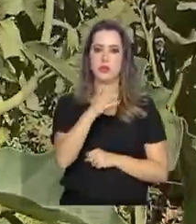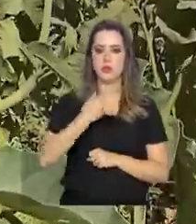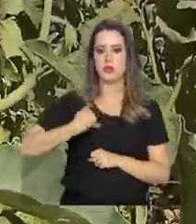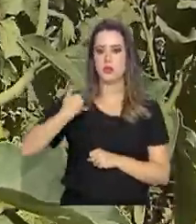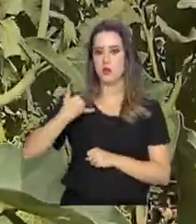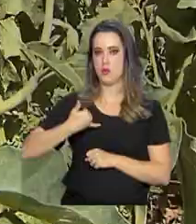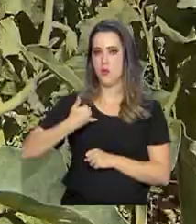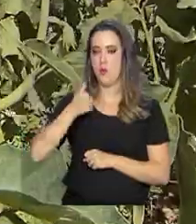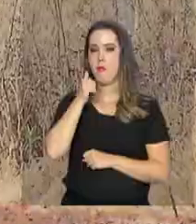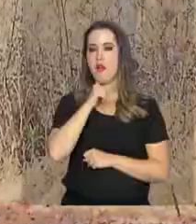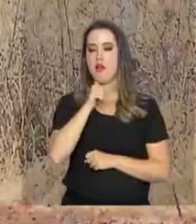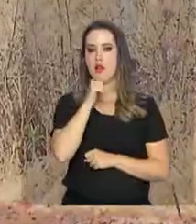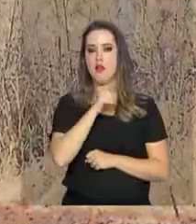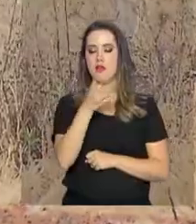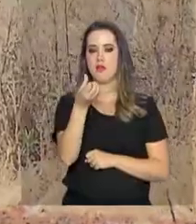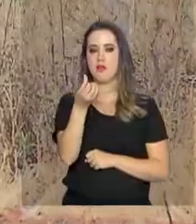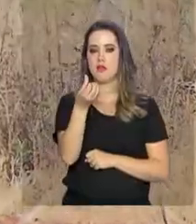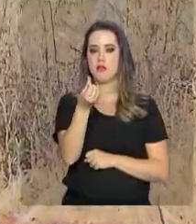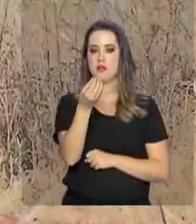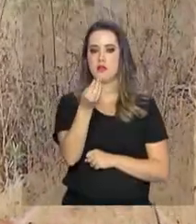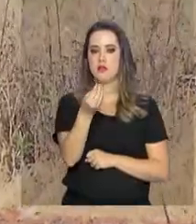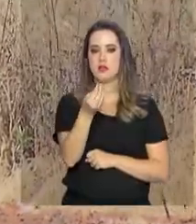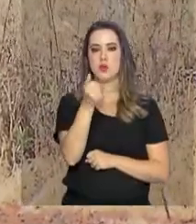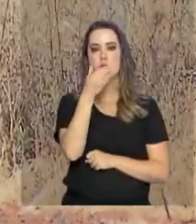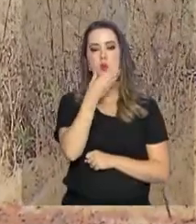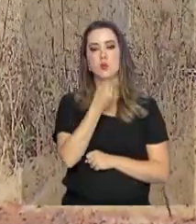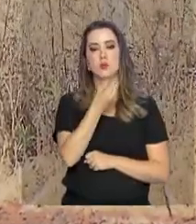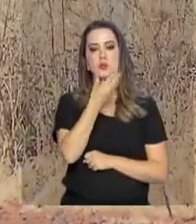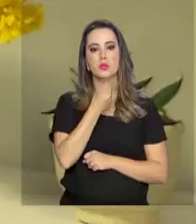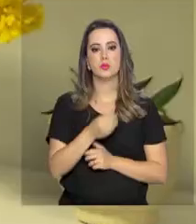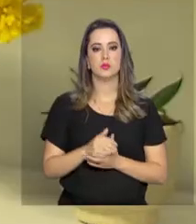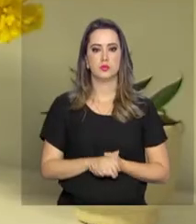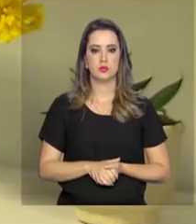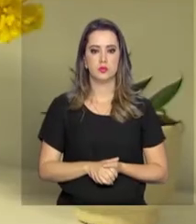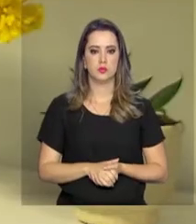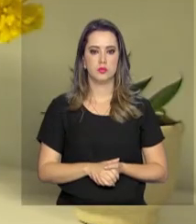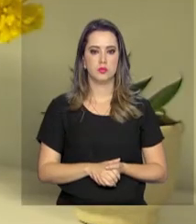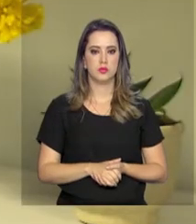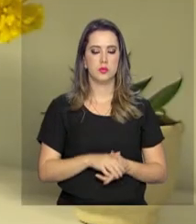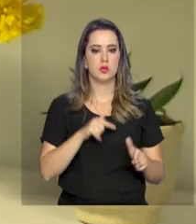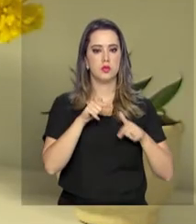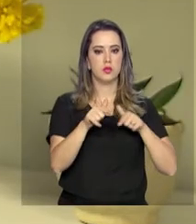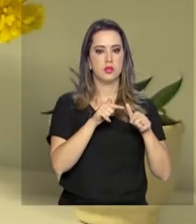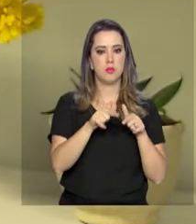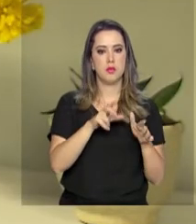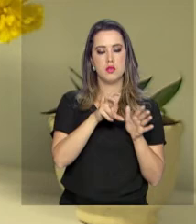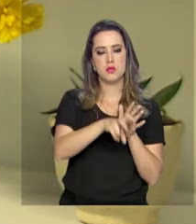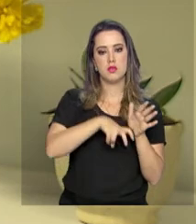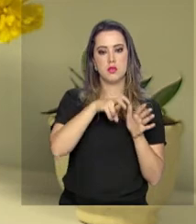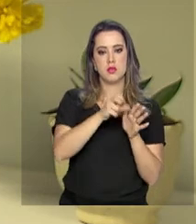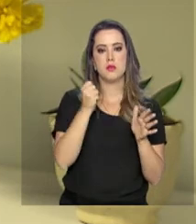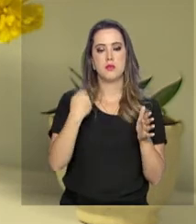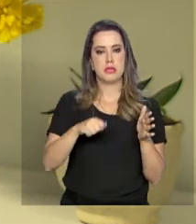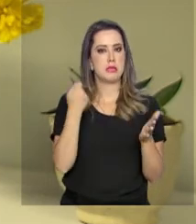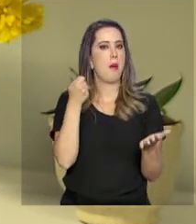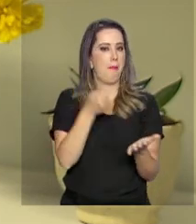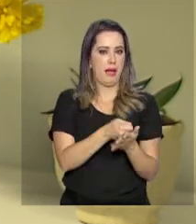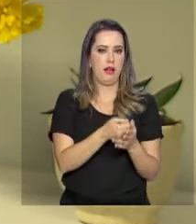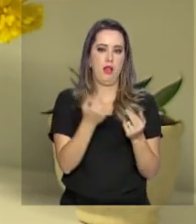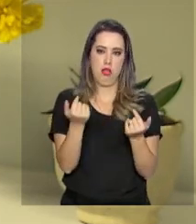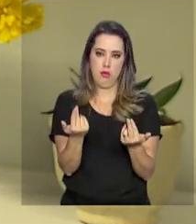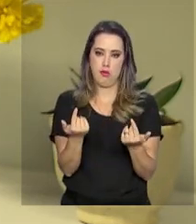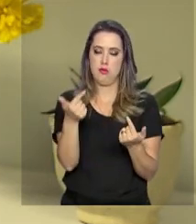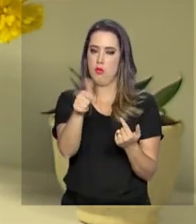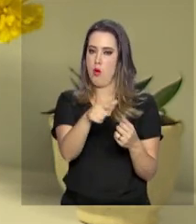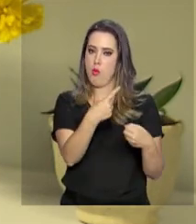no caso das mulheres e 60 anos para os homens os trabalhadores rurais eles são obrigados a contribuir como qualquer outro trabalhador